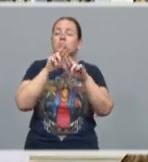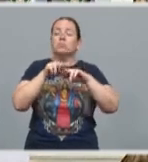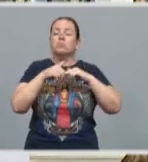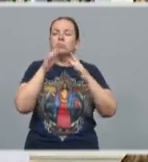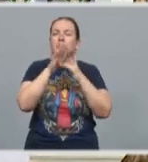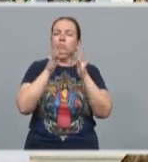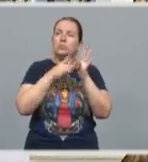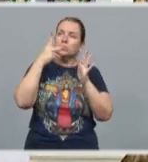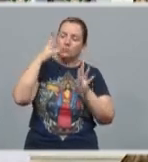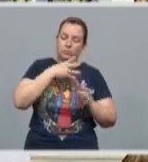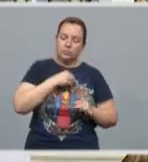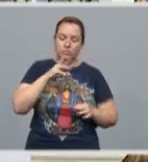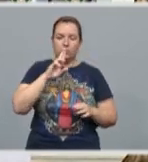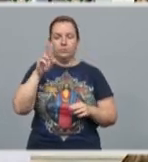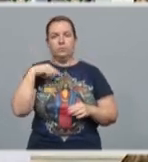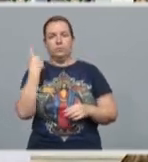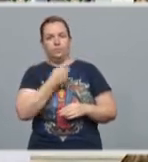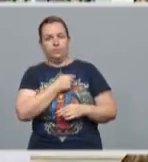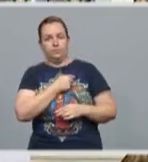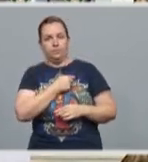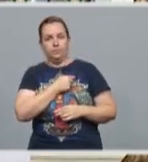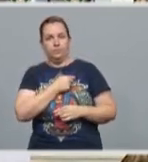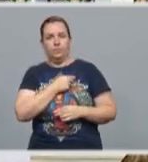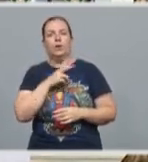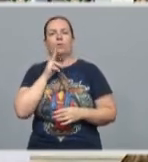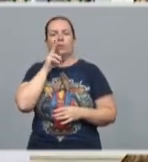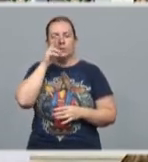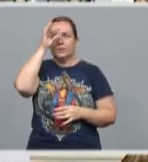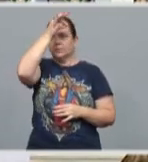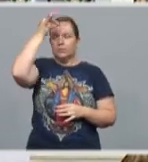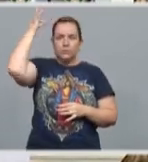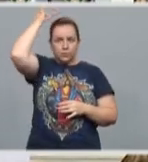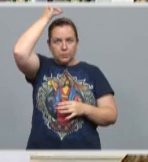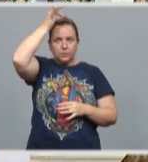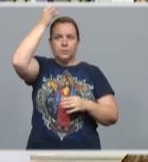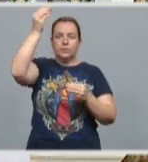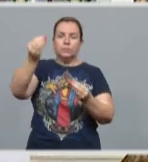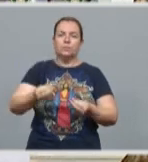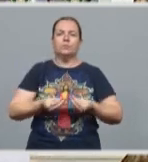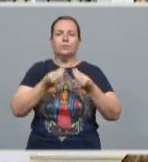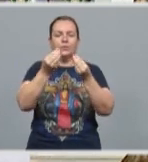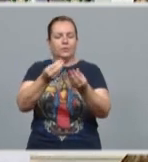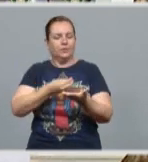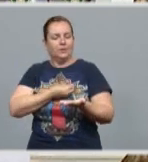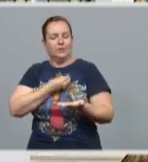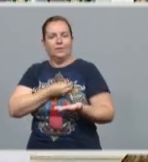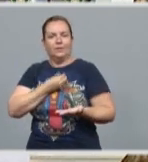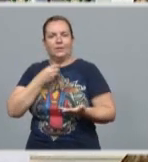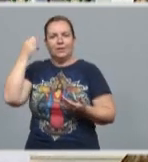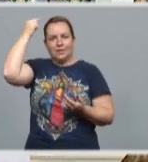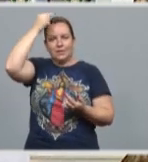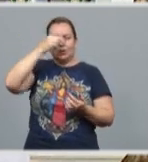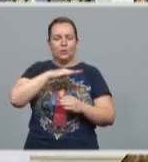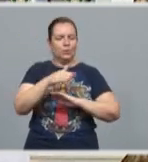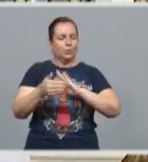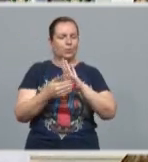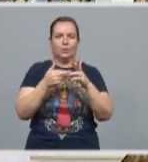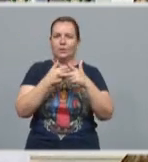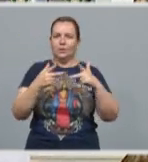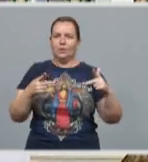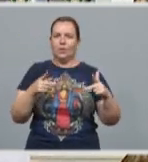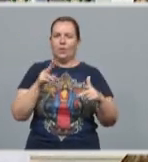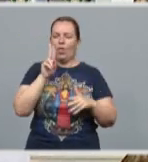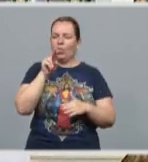Cristo, vosso Filho e Senhor nosso, e pela força do Espírito Santo, dais vida e santidade a todas as coisas, e